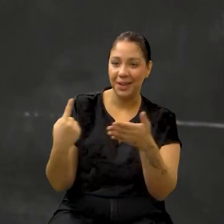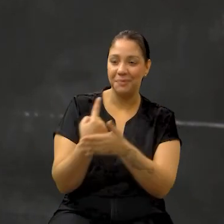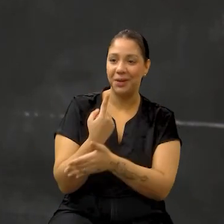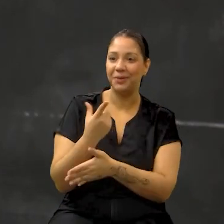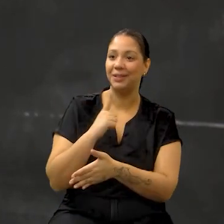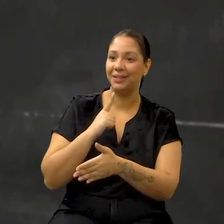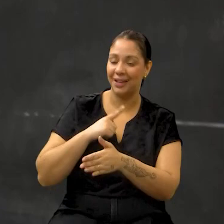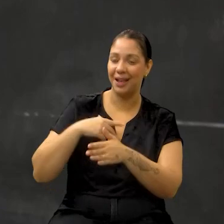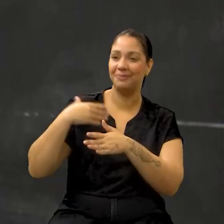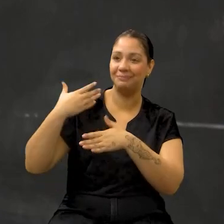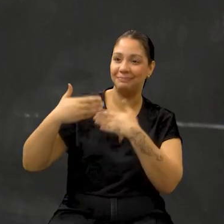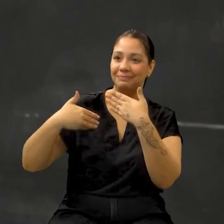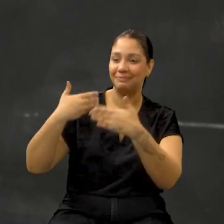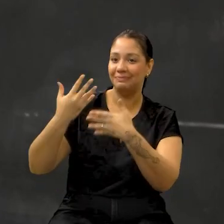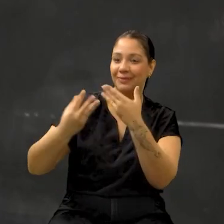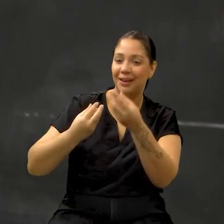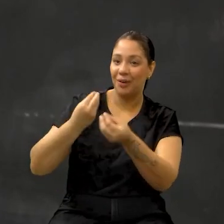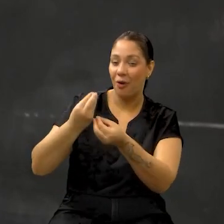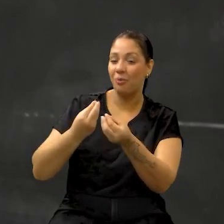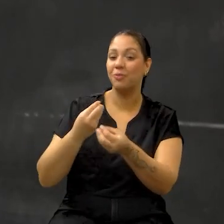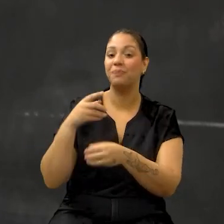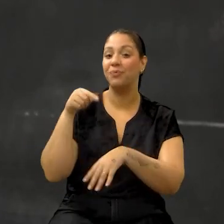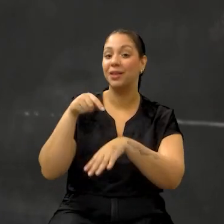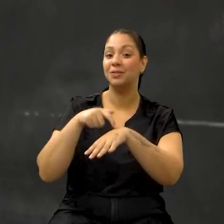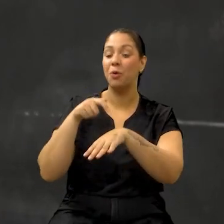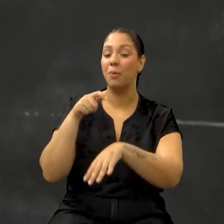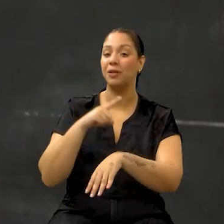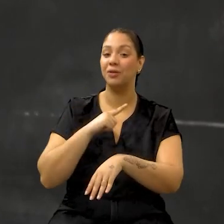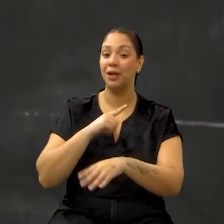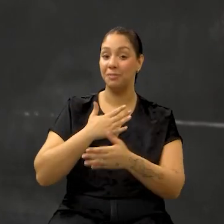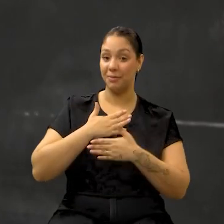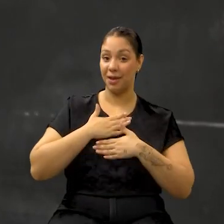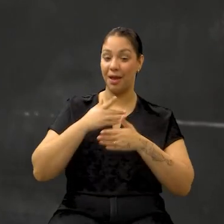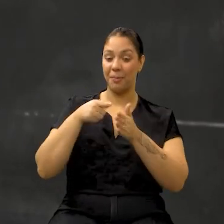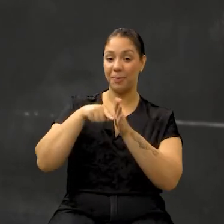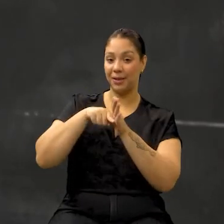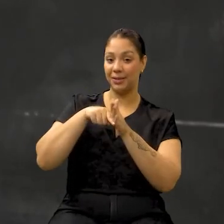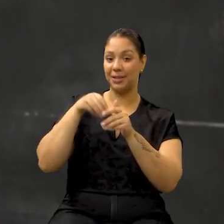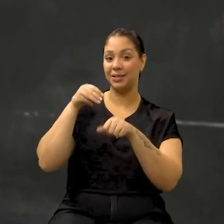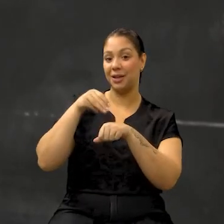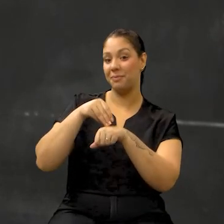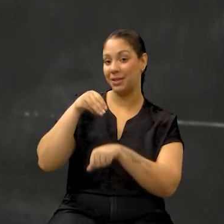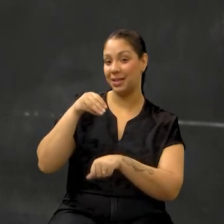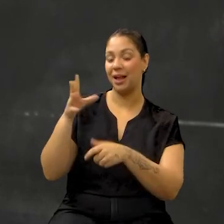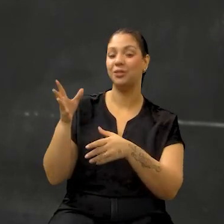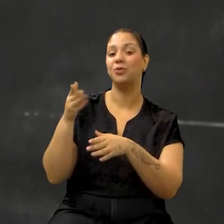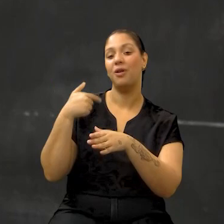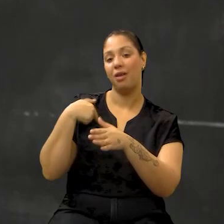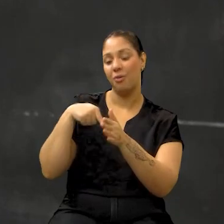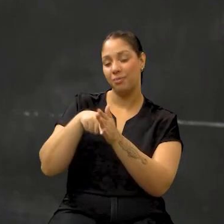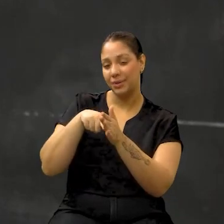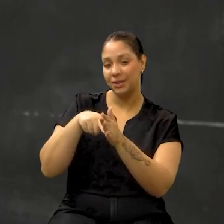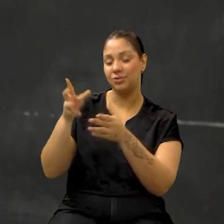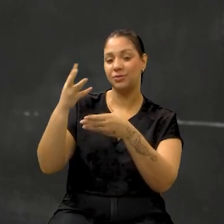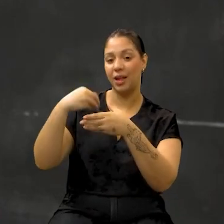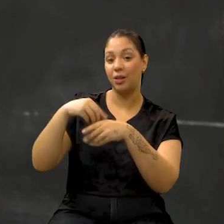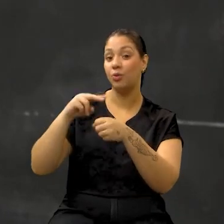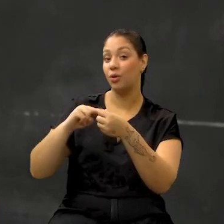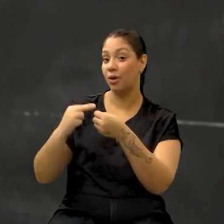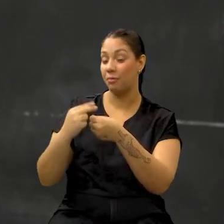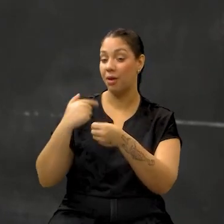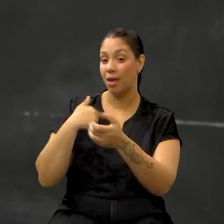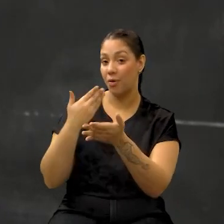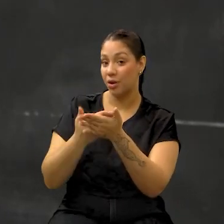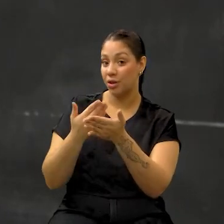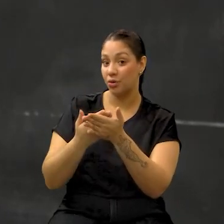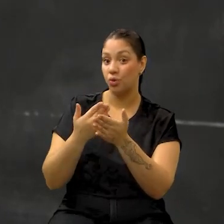relativa essa pergunta, depende de processo para processo. Nesse caso, faz parte da minha pesquisa de mestrado, que eu faço na Unicamp.